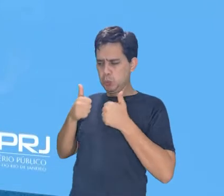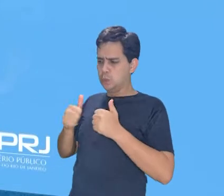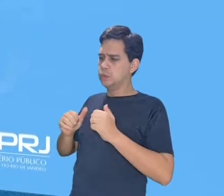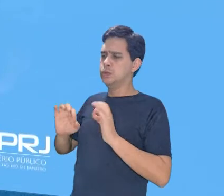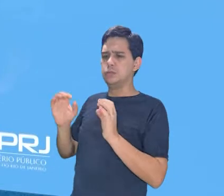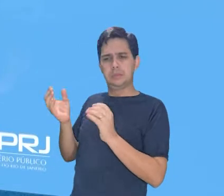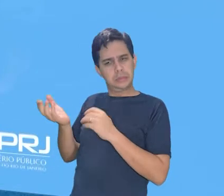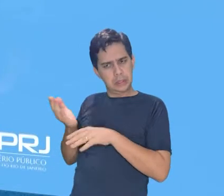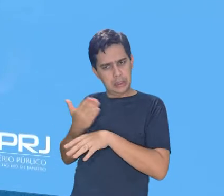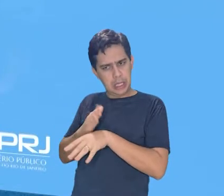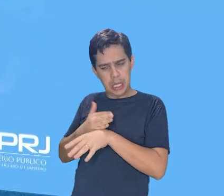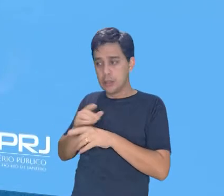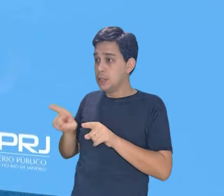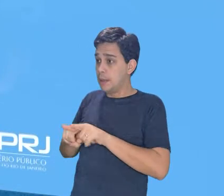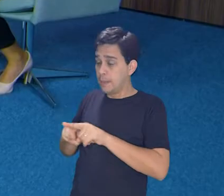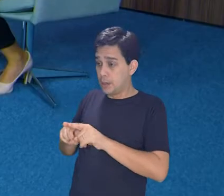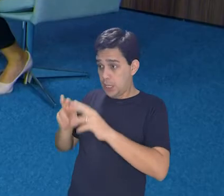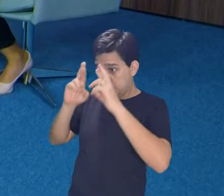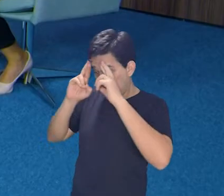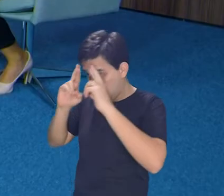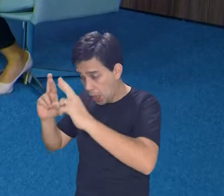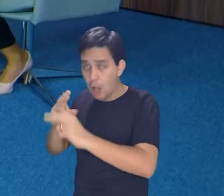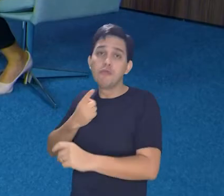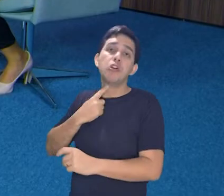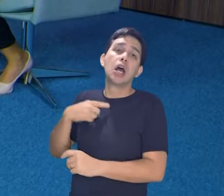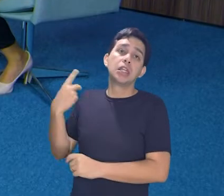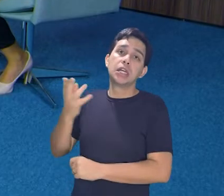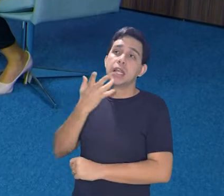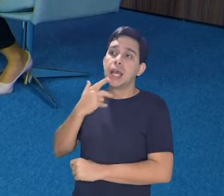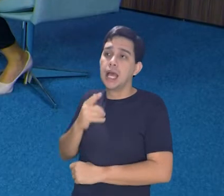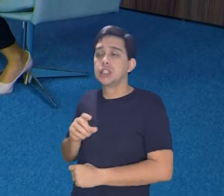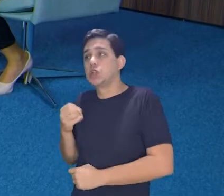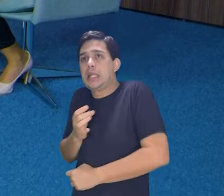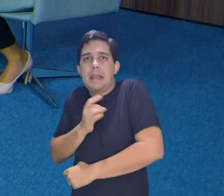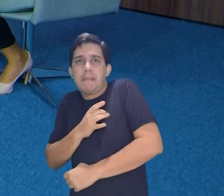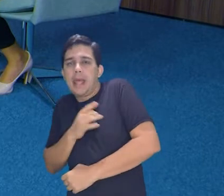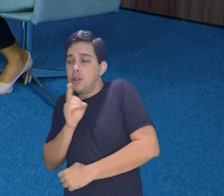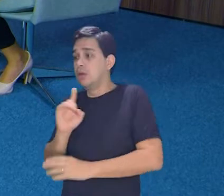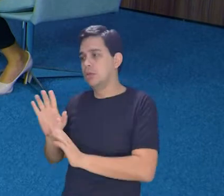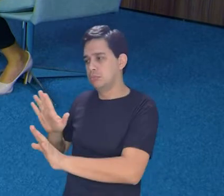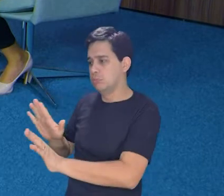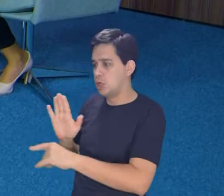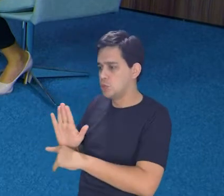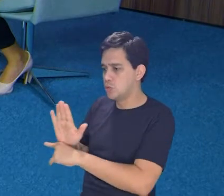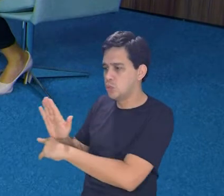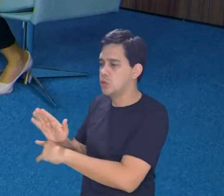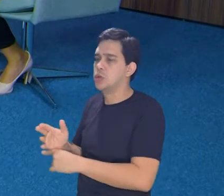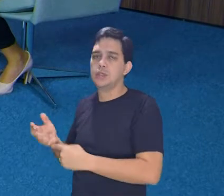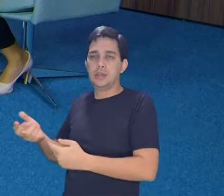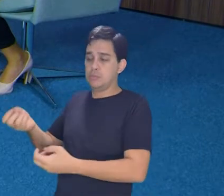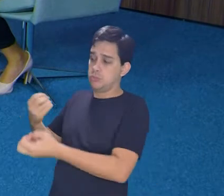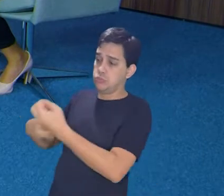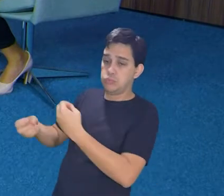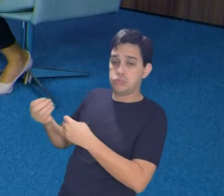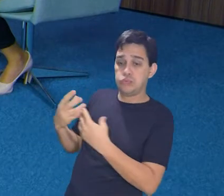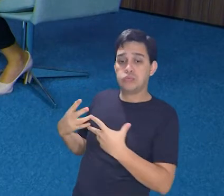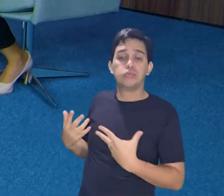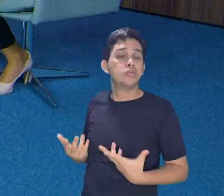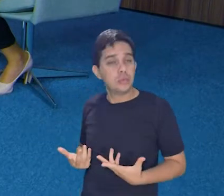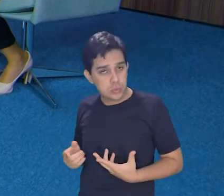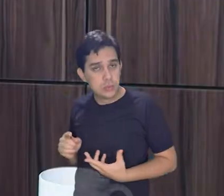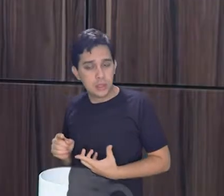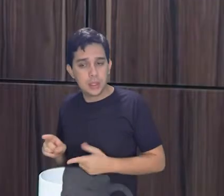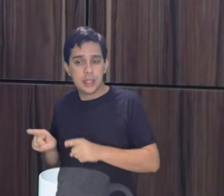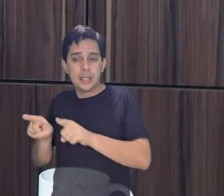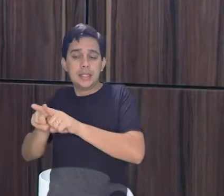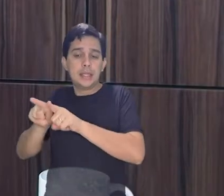desejo da criança e, preferencialmente, sem que seja declarada a finalidade, de uma forma ostensiva,